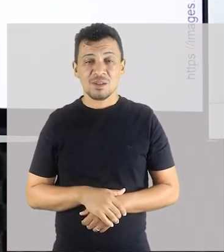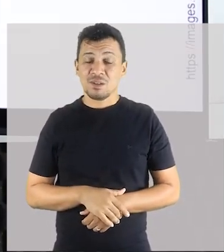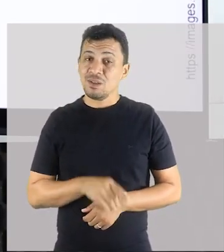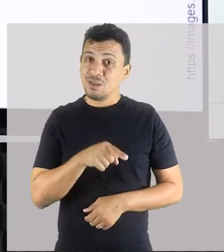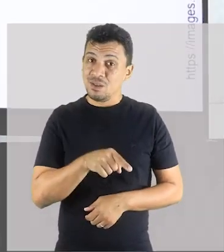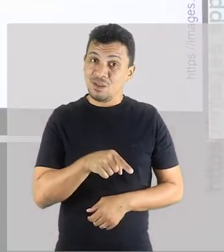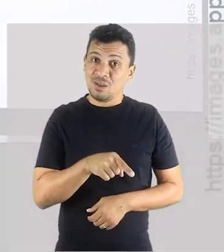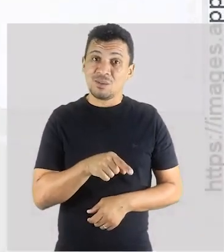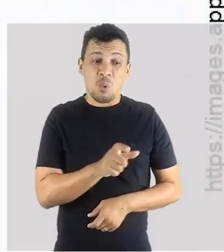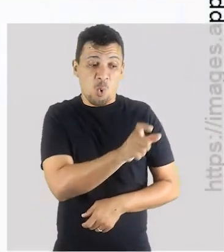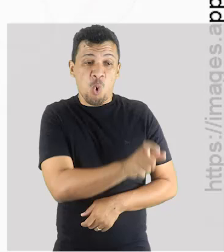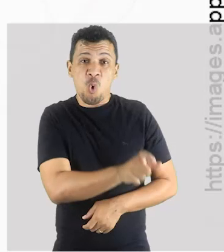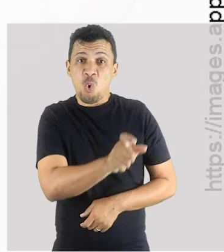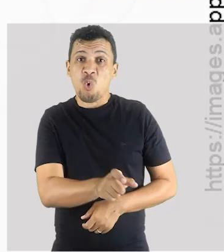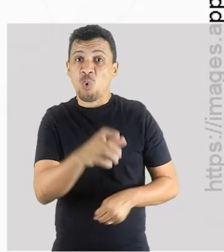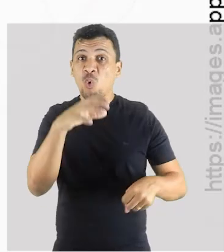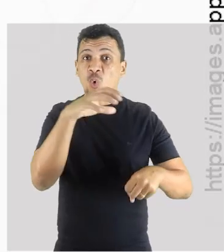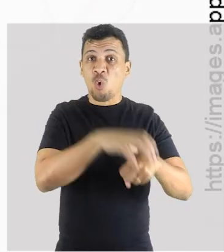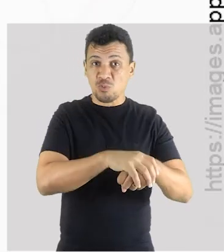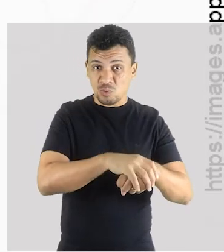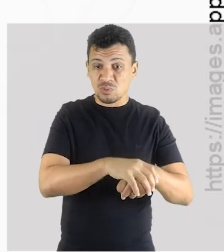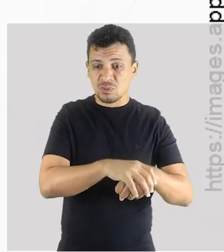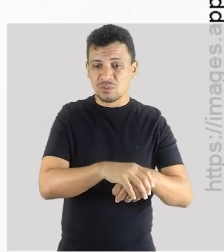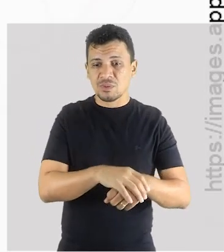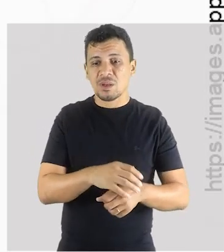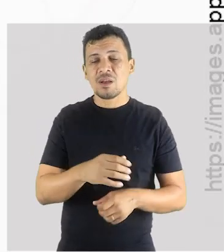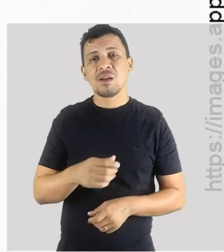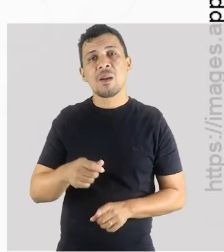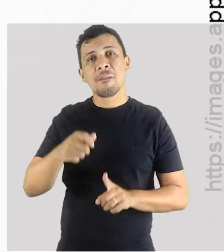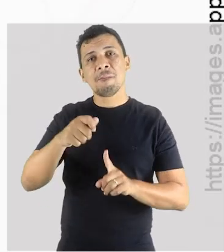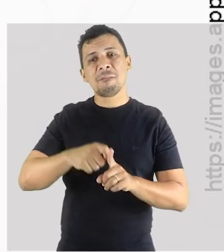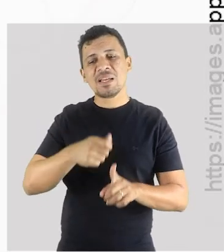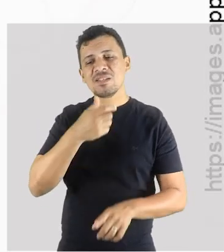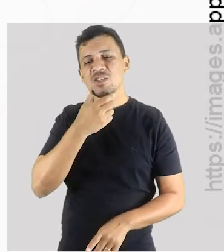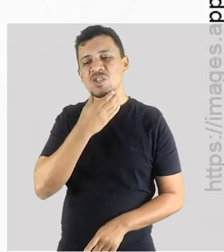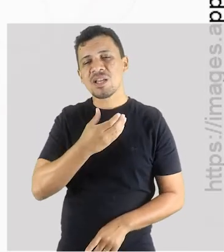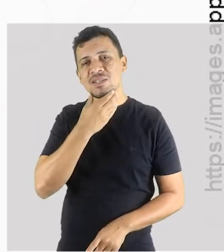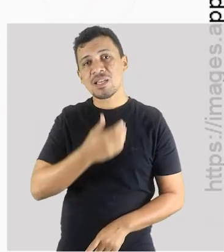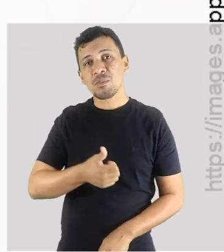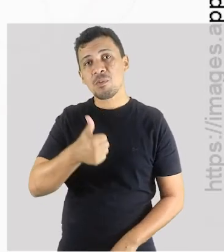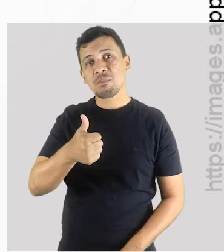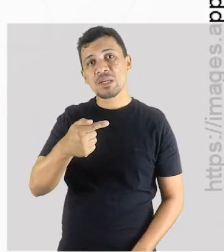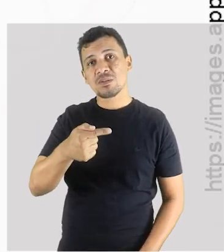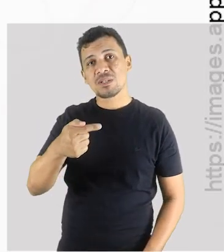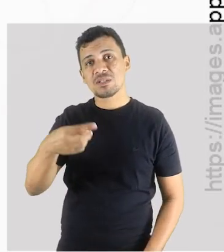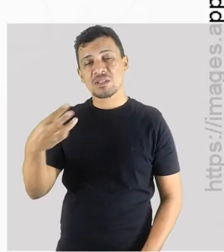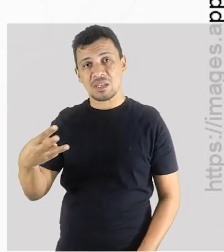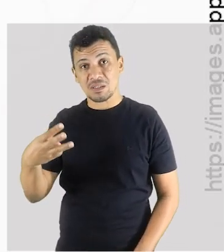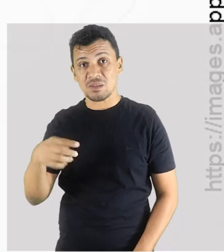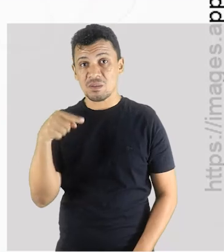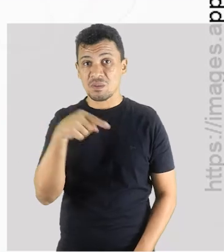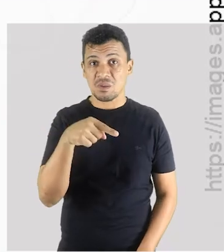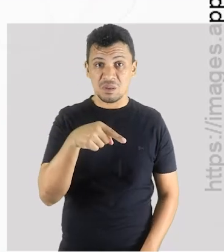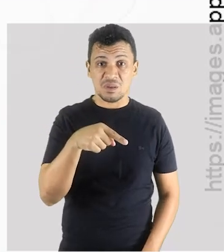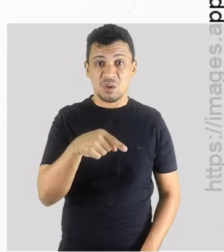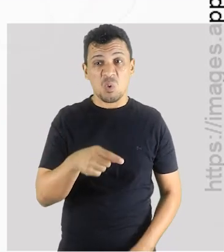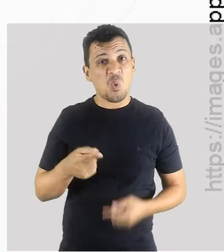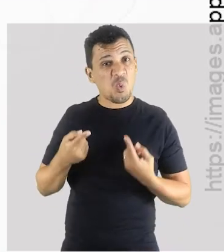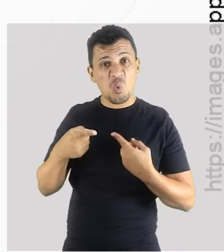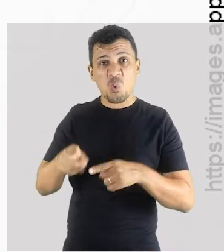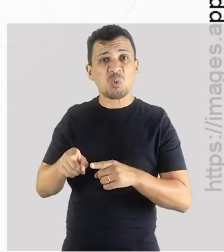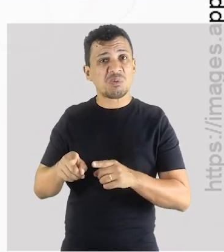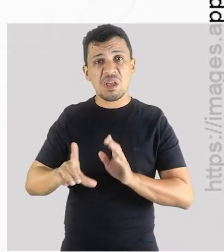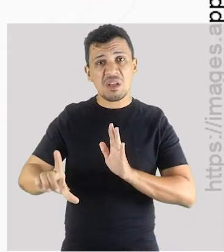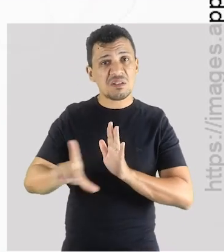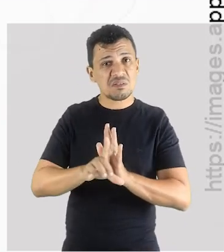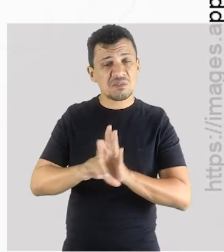dos colonos. Em dezembro de 1773, os colonos se rebelaram contra a lei do chá